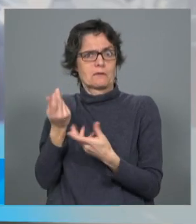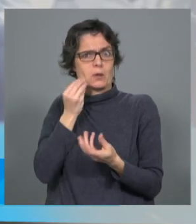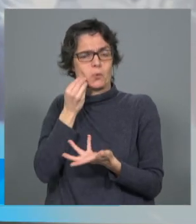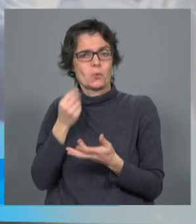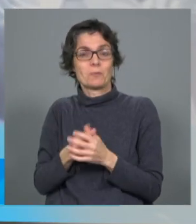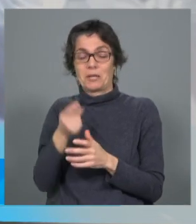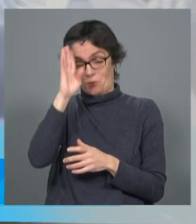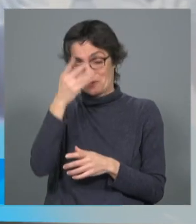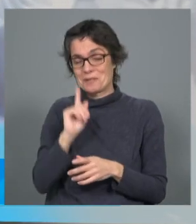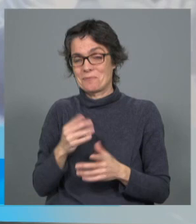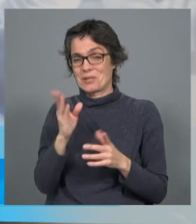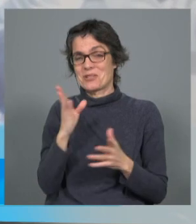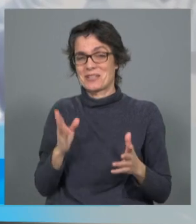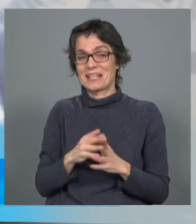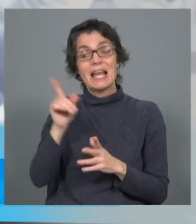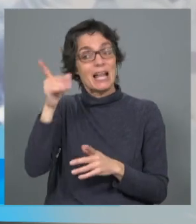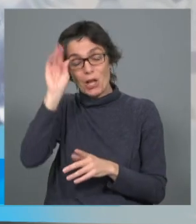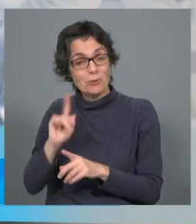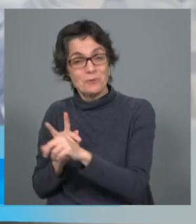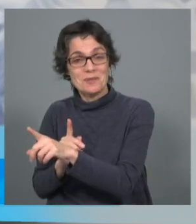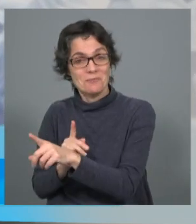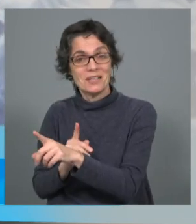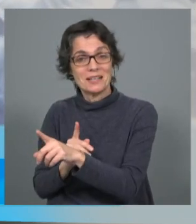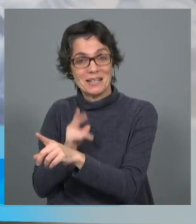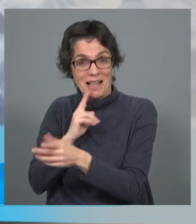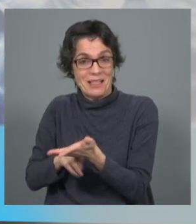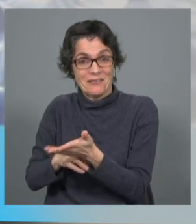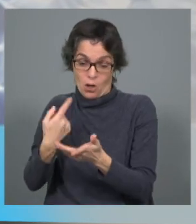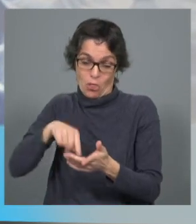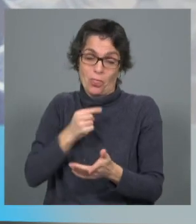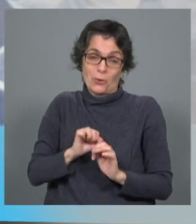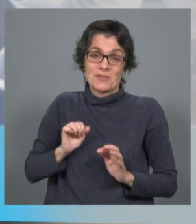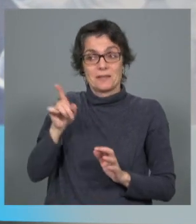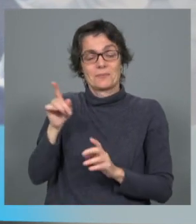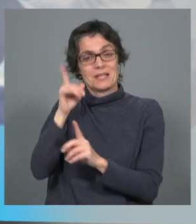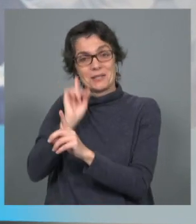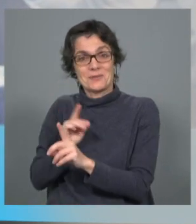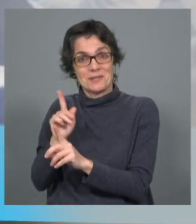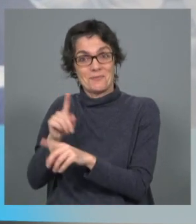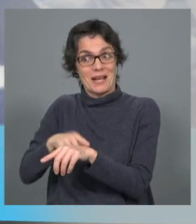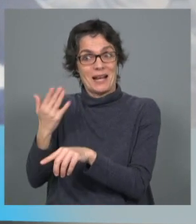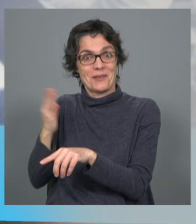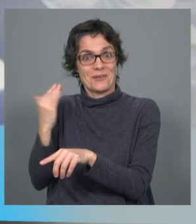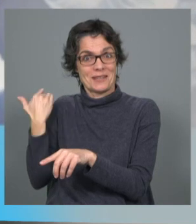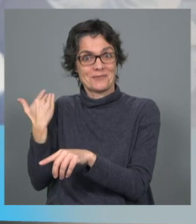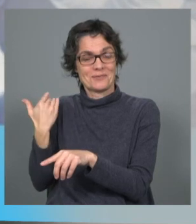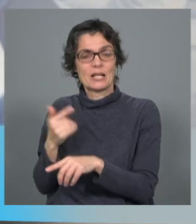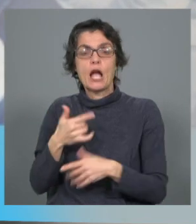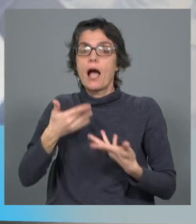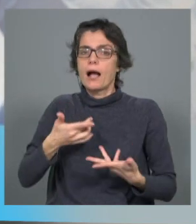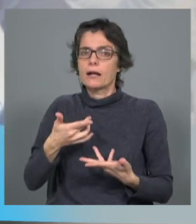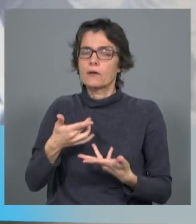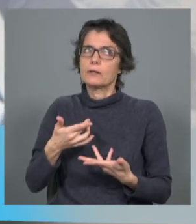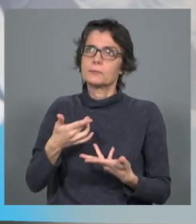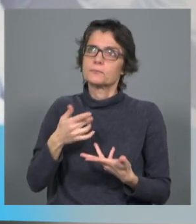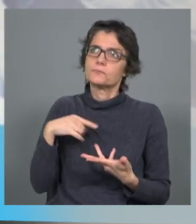perguntaria eu. Exatamente, eles não sabiam ainda. Nós já dito de outro modo, já temos elementos para perceber talvez